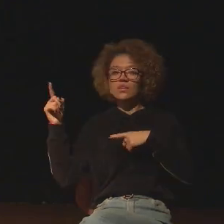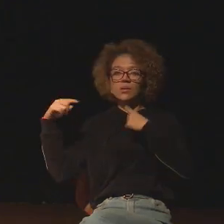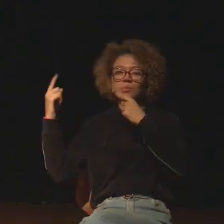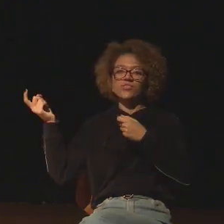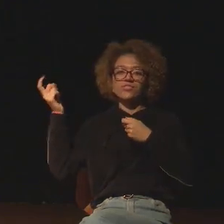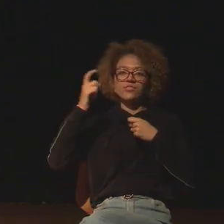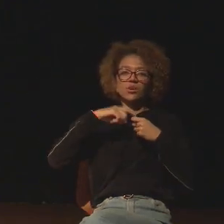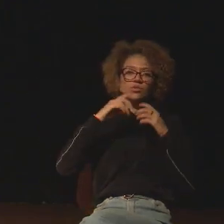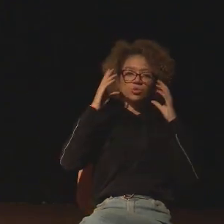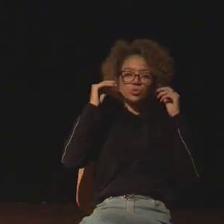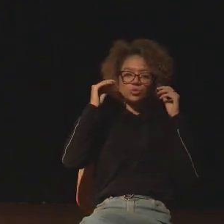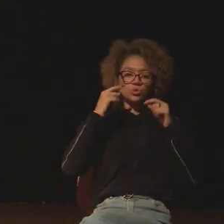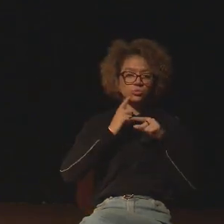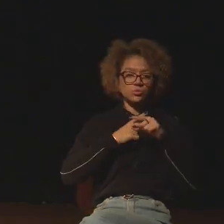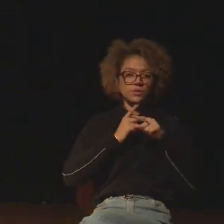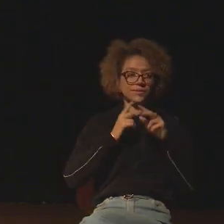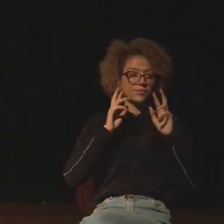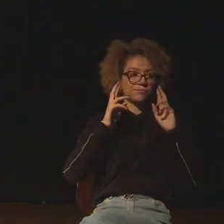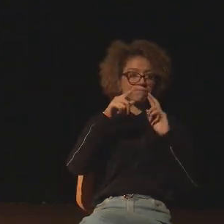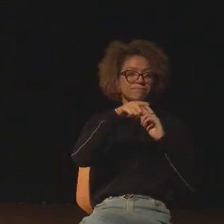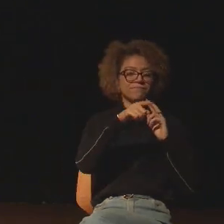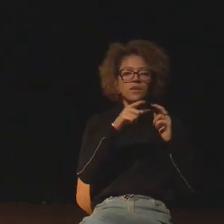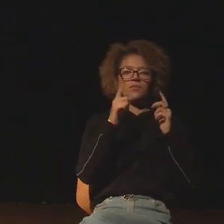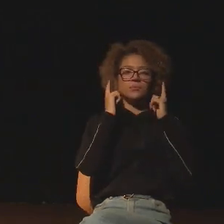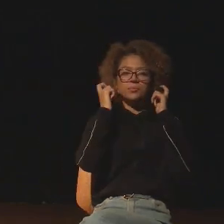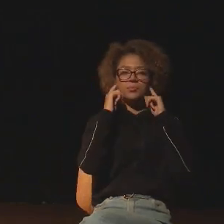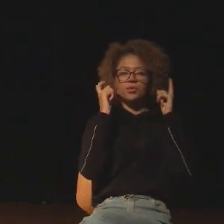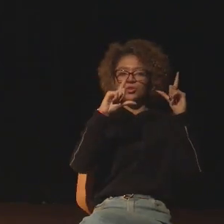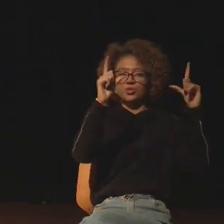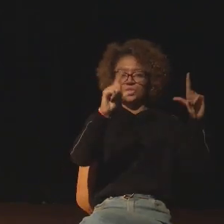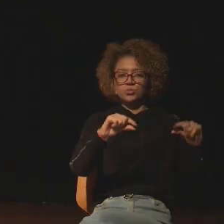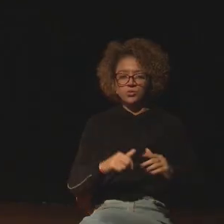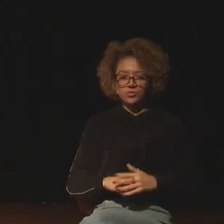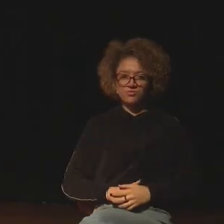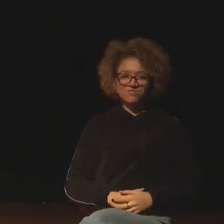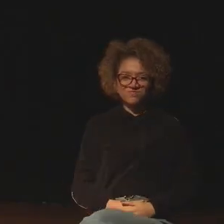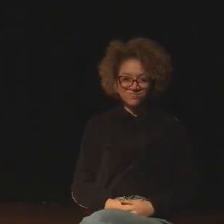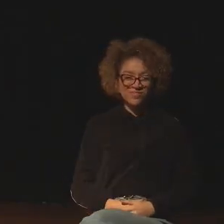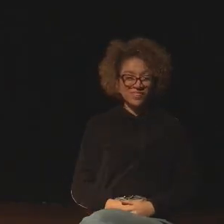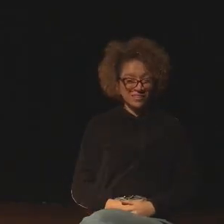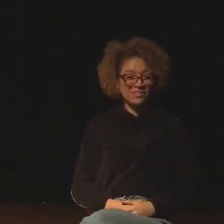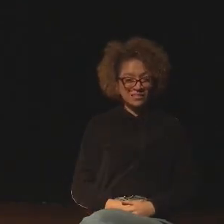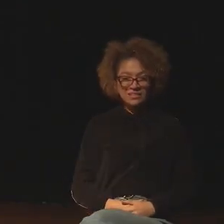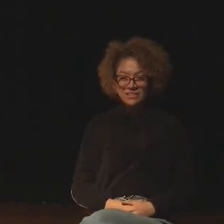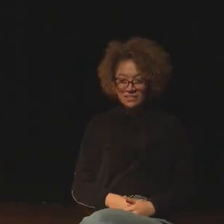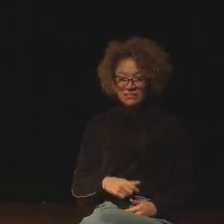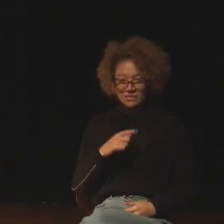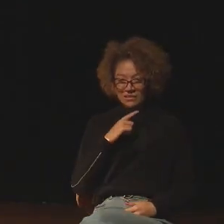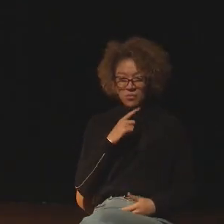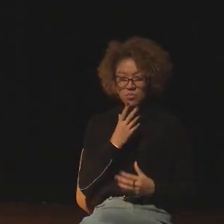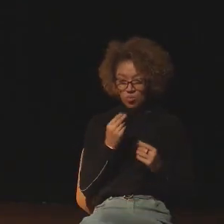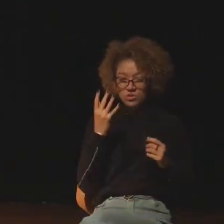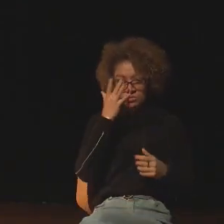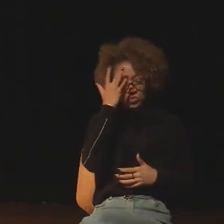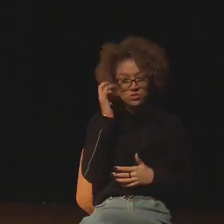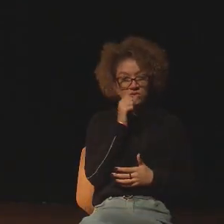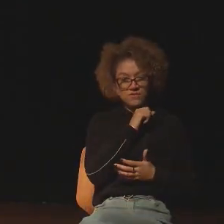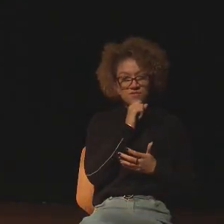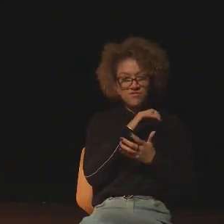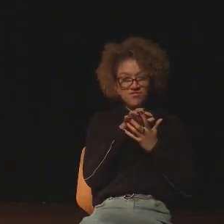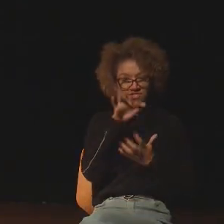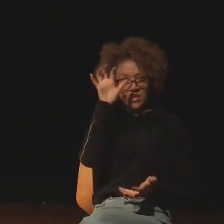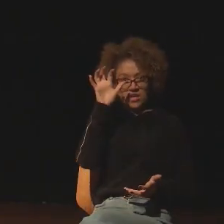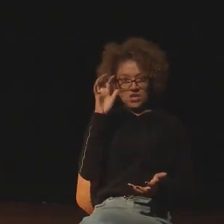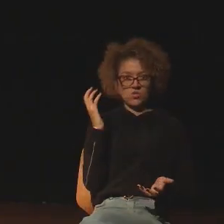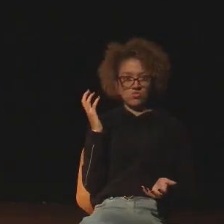já tenha acabado. A Avenida Paulista, 17 condomínios, 6.000 pessoas, muitos idosos, muitas pessoas que vivem